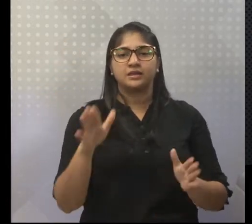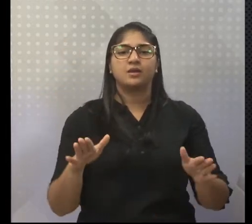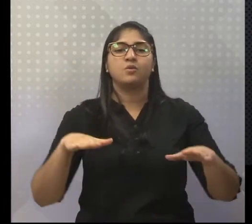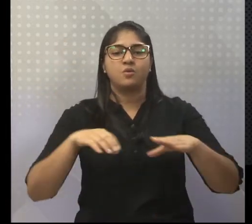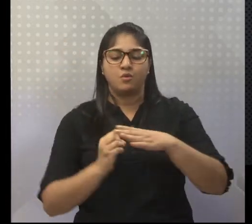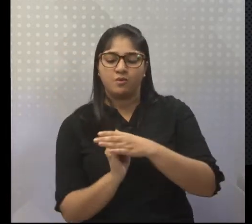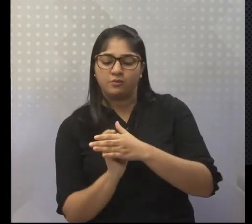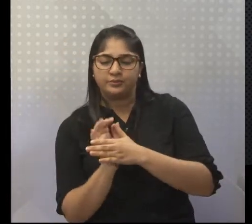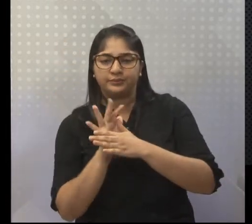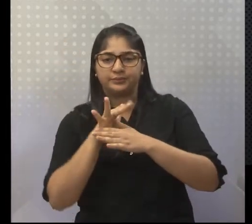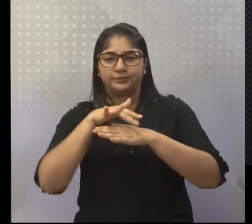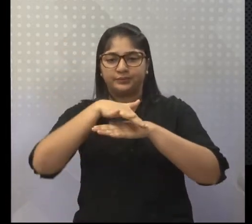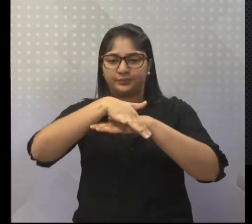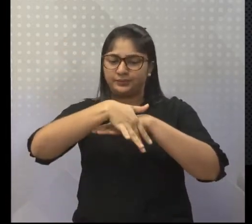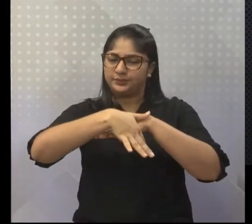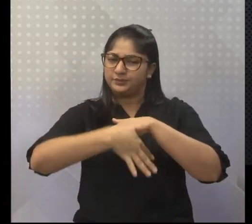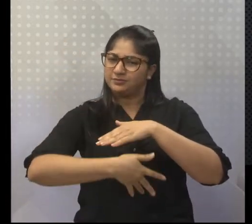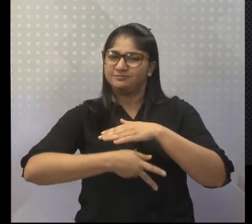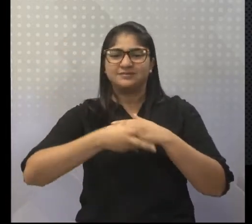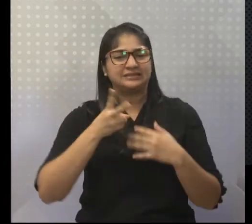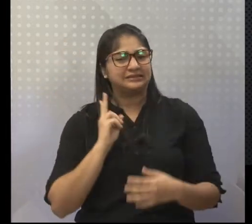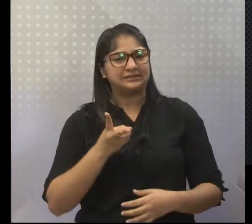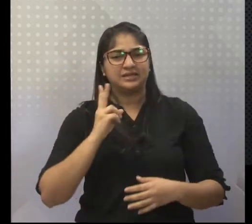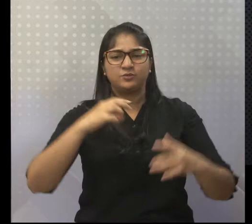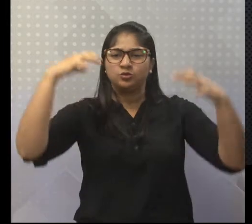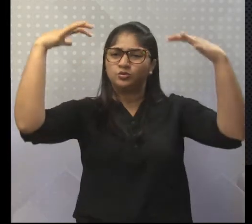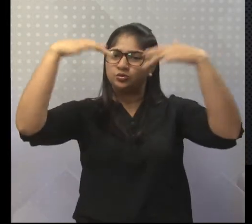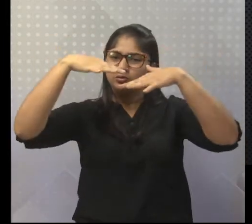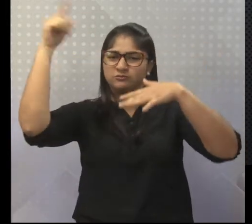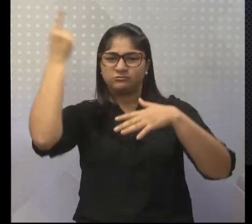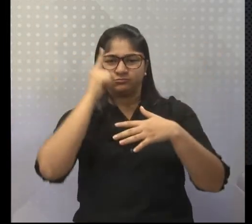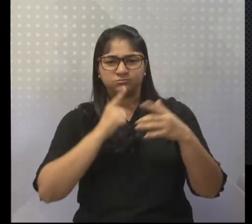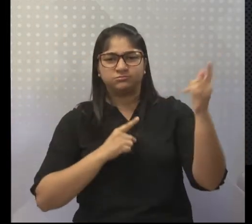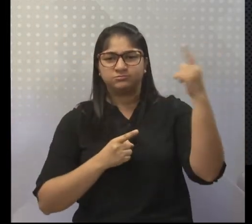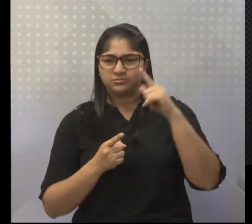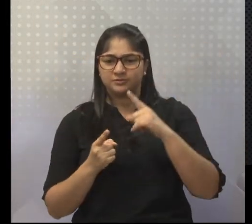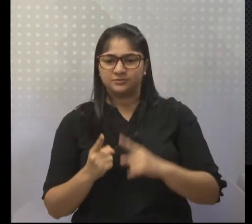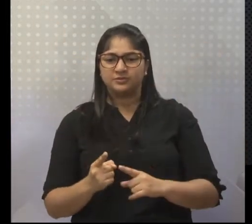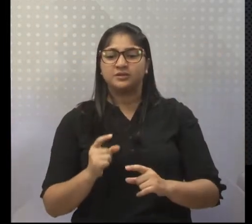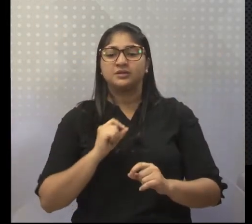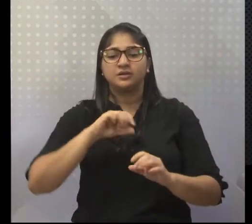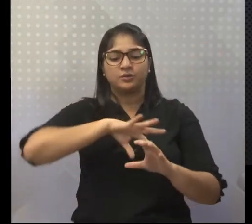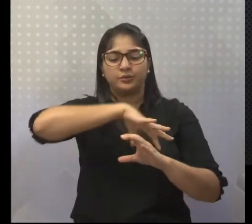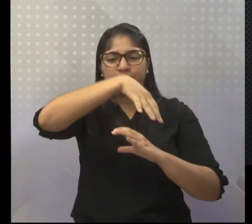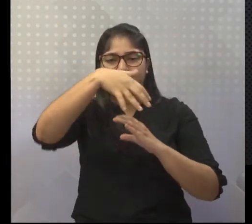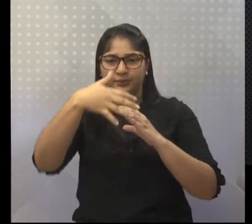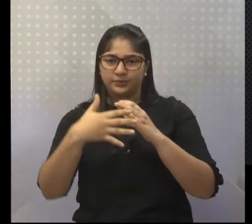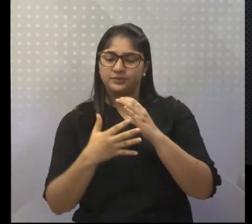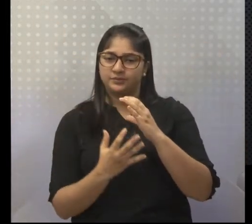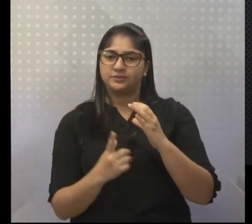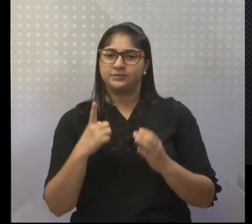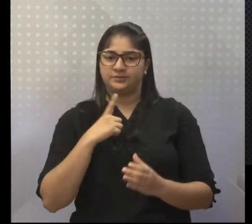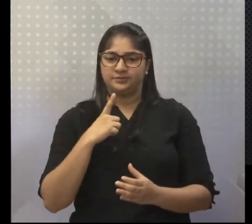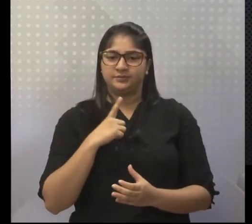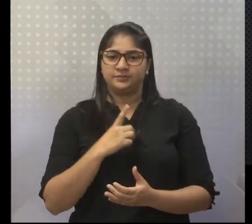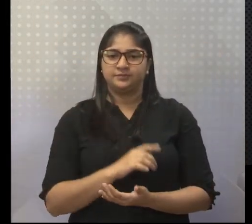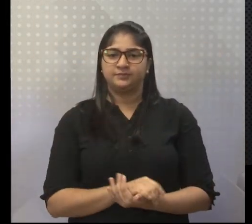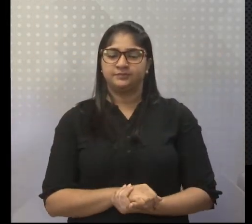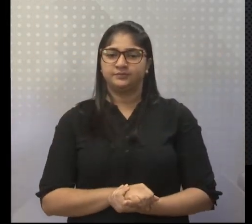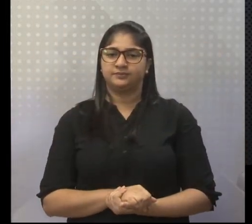opções vulcânicas erupções vulcânicas com frequência chuva de meteoro não tem essa camada envolvendo aí